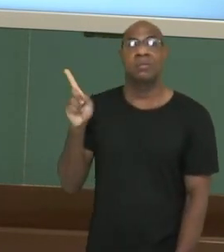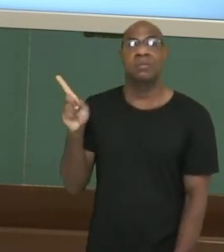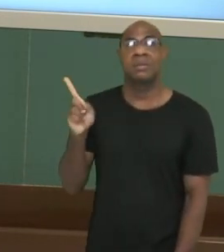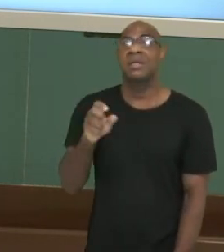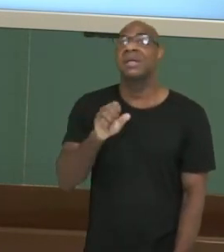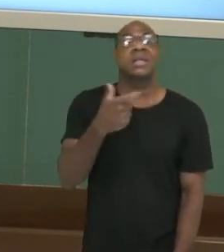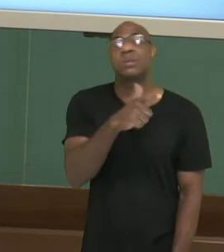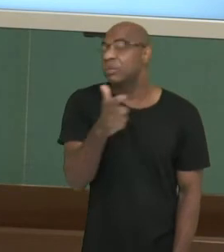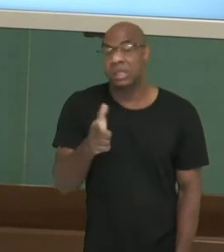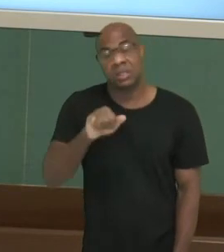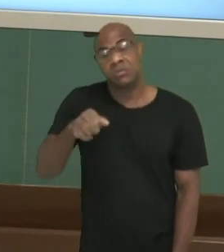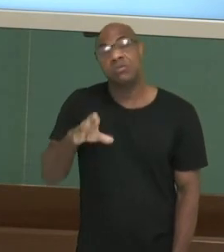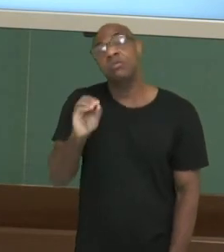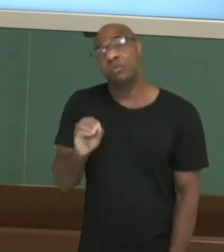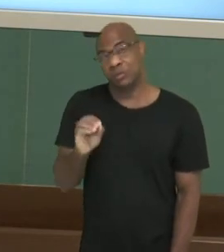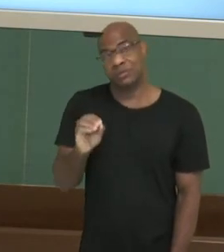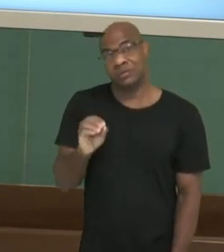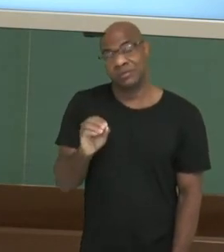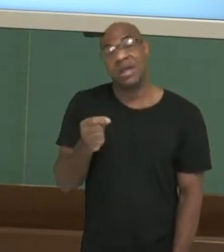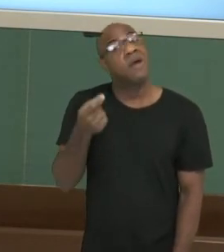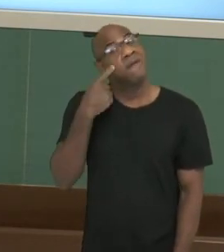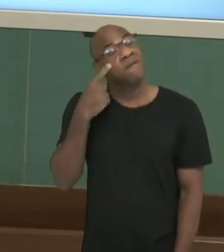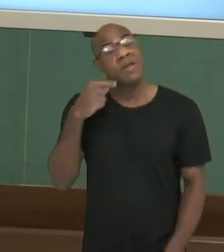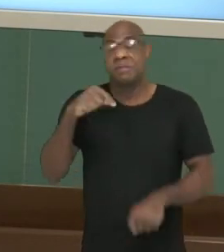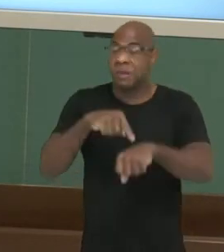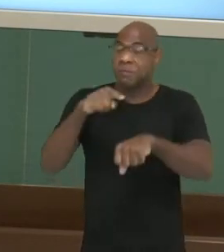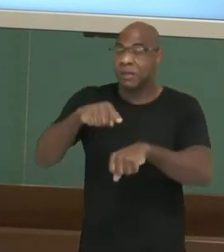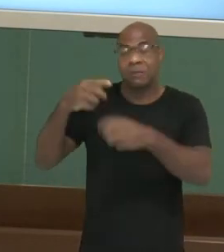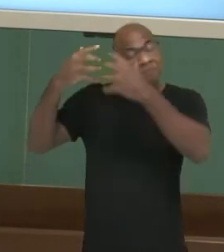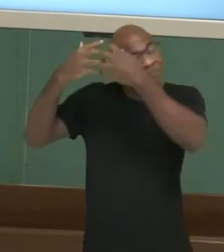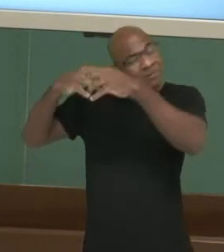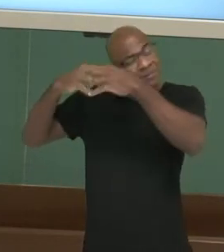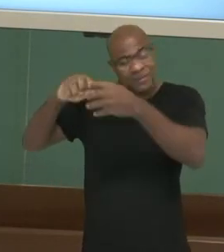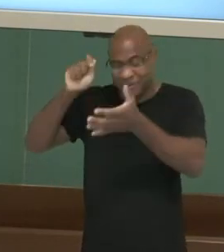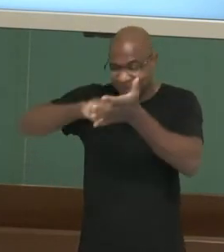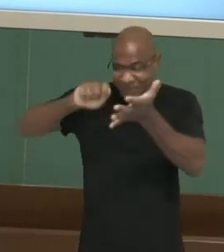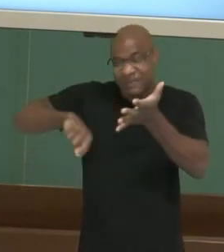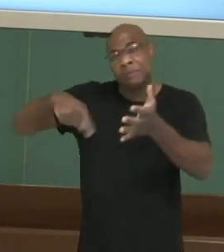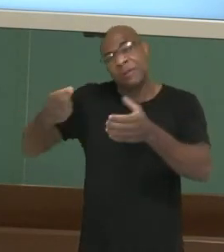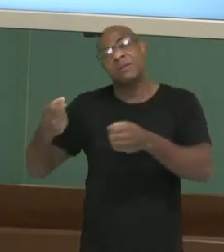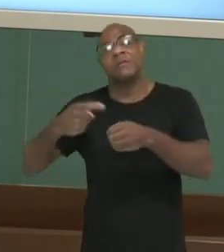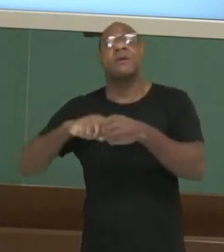juro desse financiamento. Vou dar um tempinho para você fazer as contas e já volto.